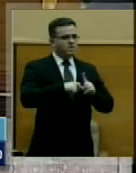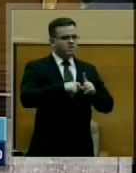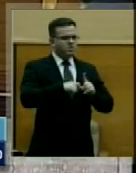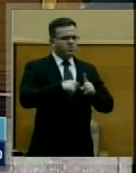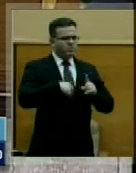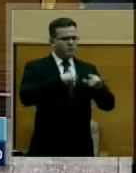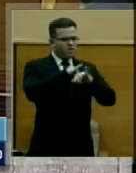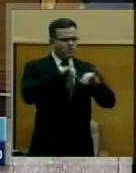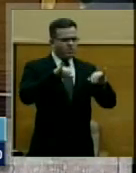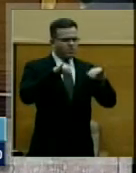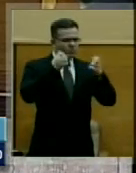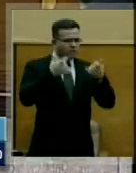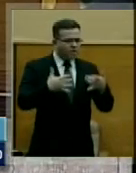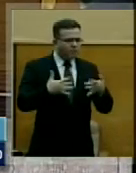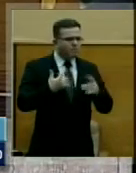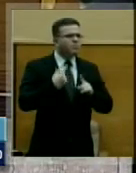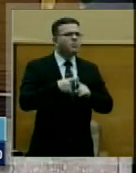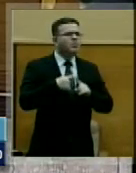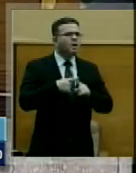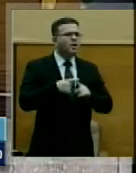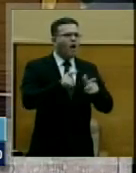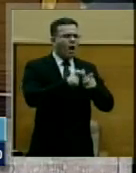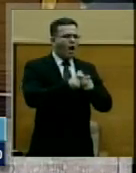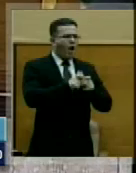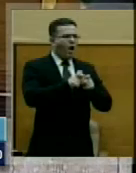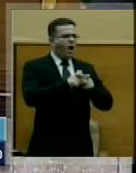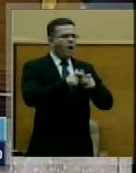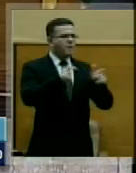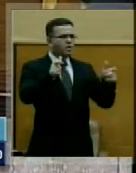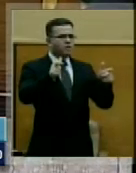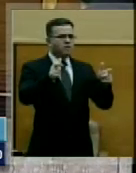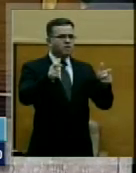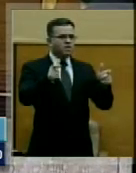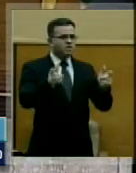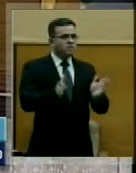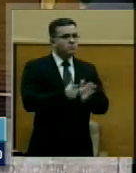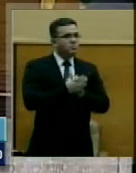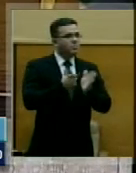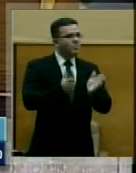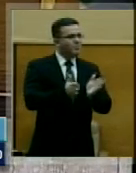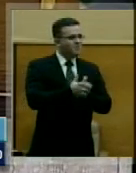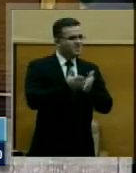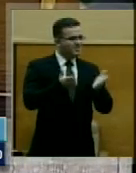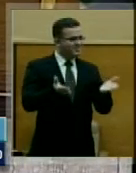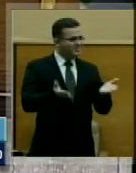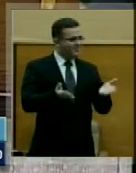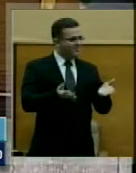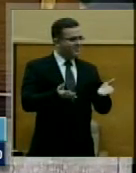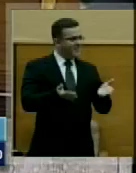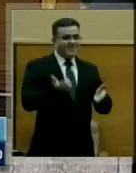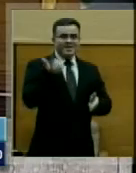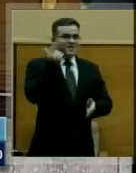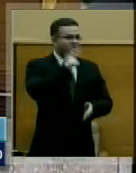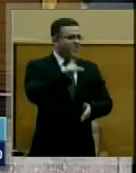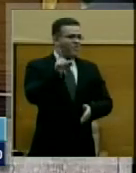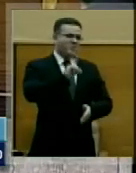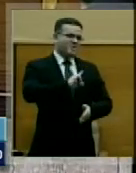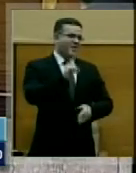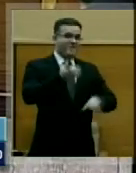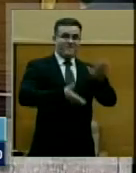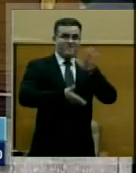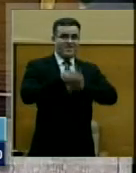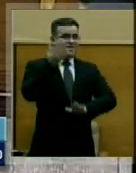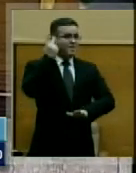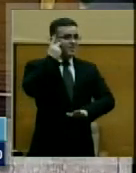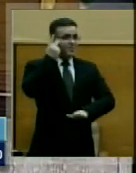aqui? Porque a maioria dos pacientes renais são de baixa renda e a maioria não vai conseguir sair do estado de Sergipe para fazer